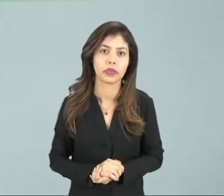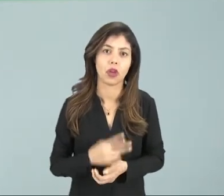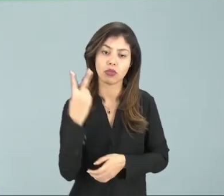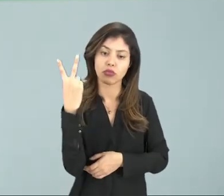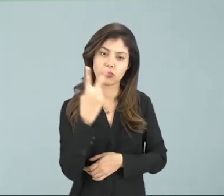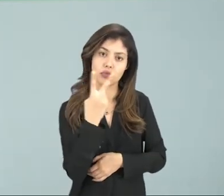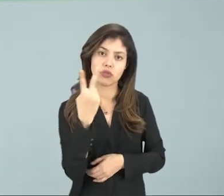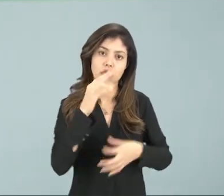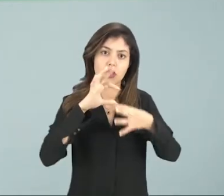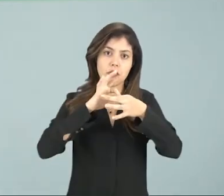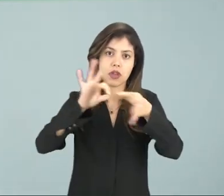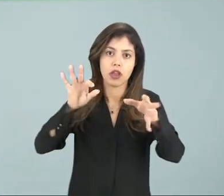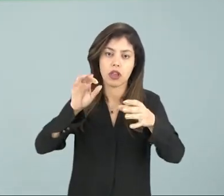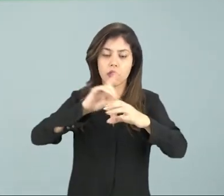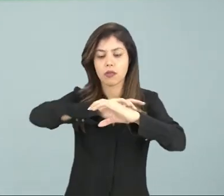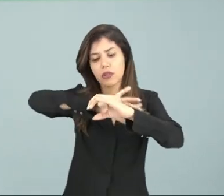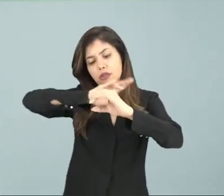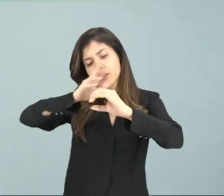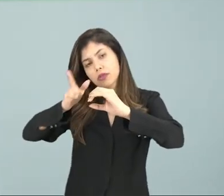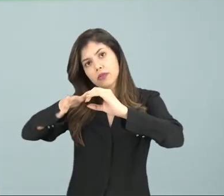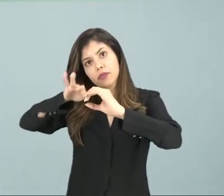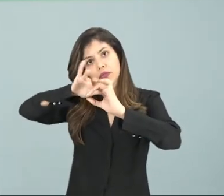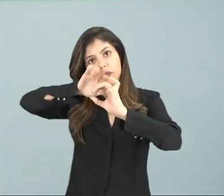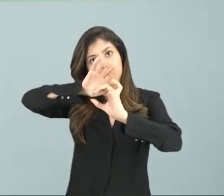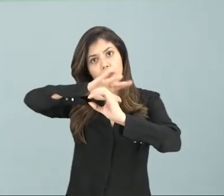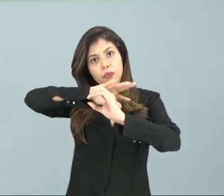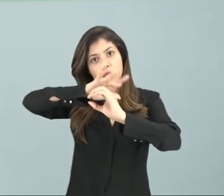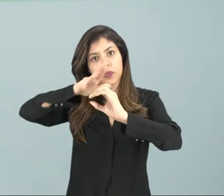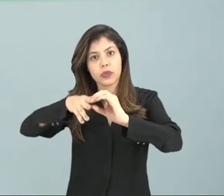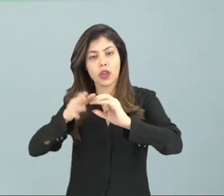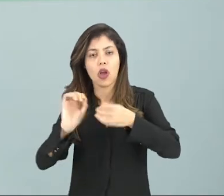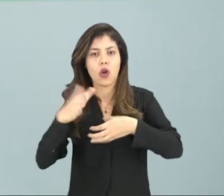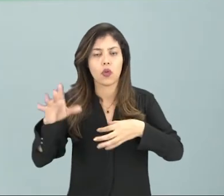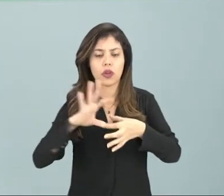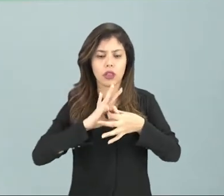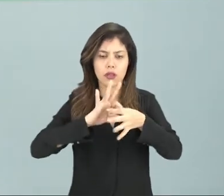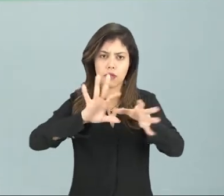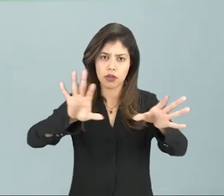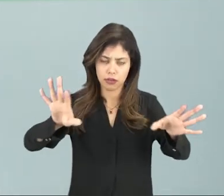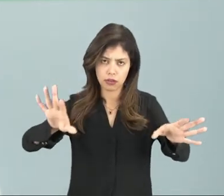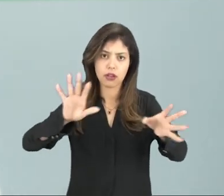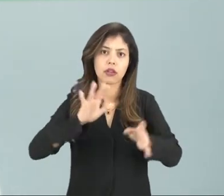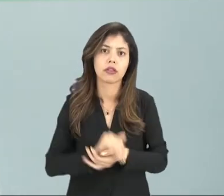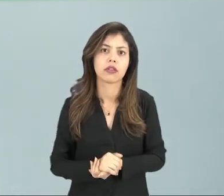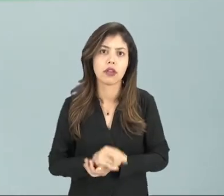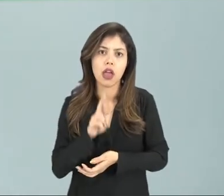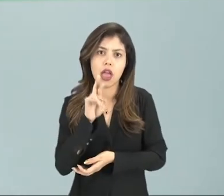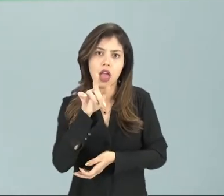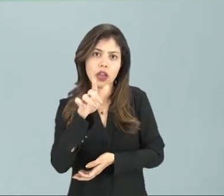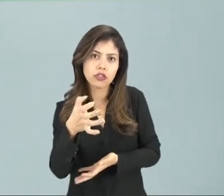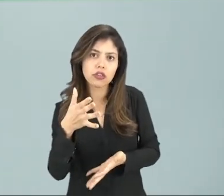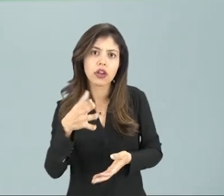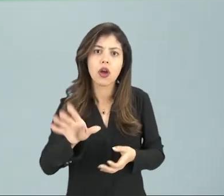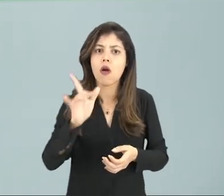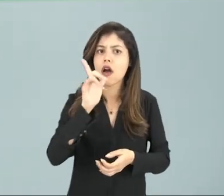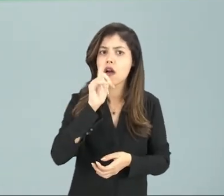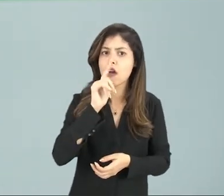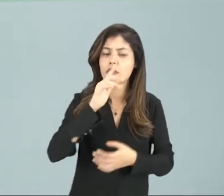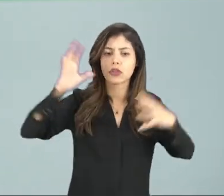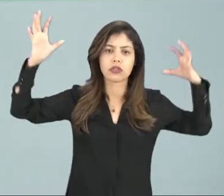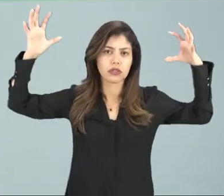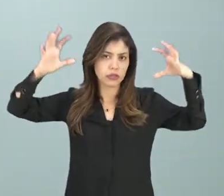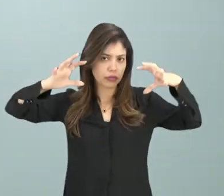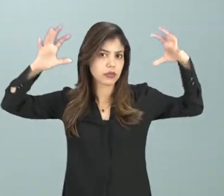são liberados para atmosfera quando são liberadas para a atmosfera reage com a água da